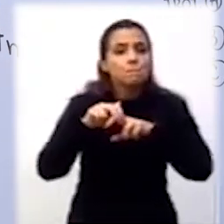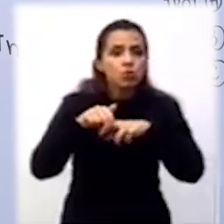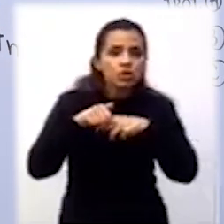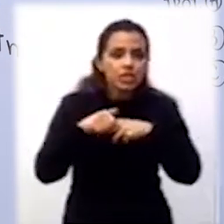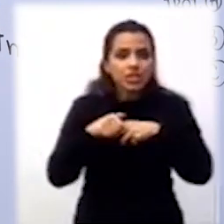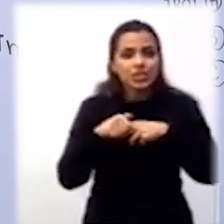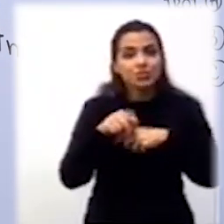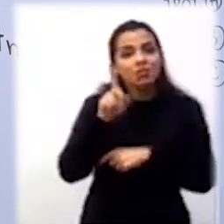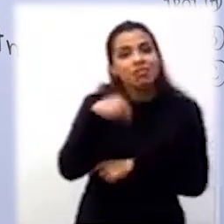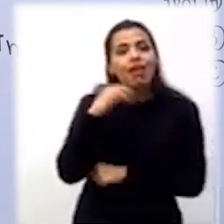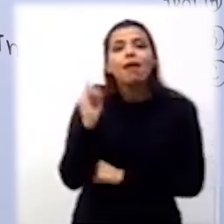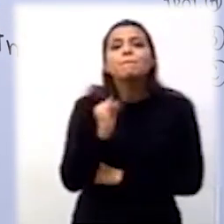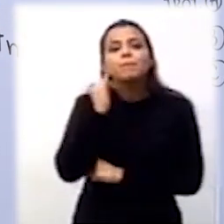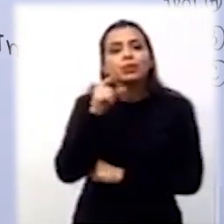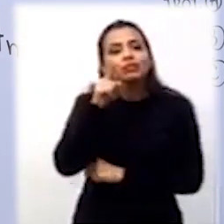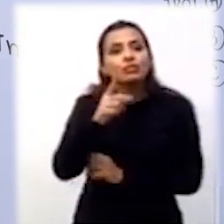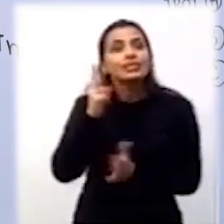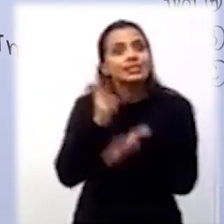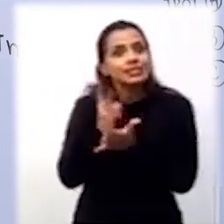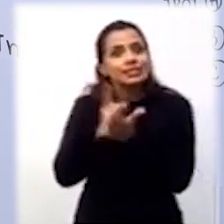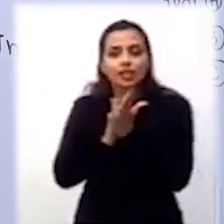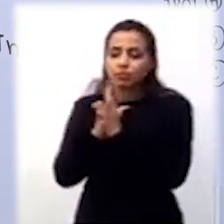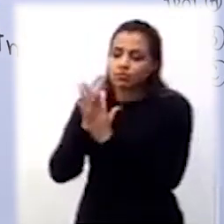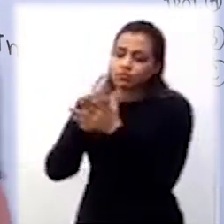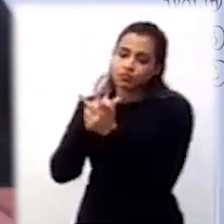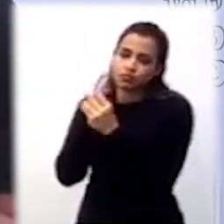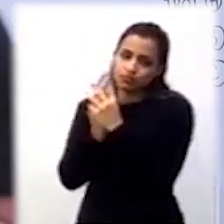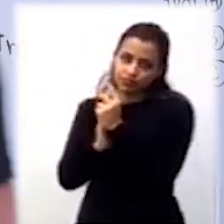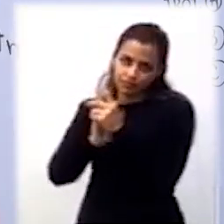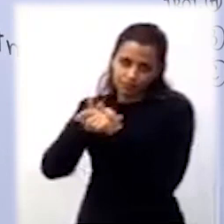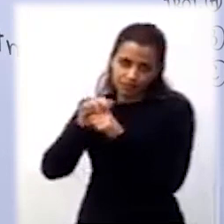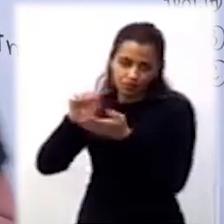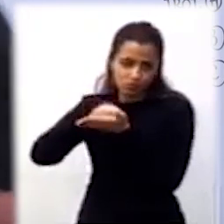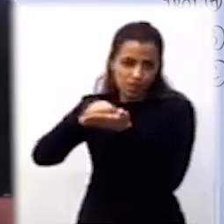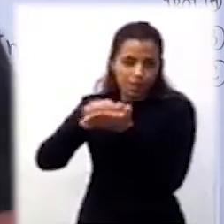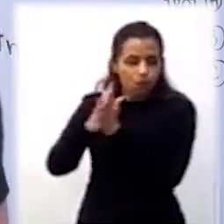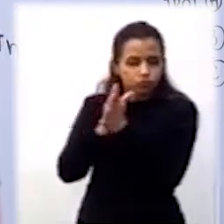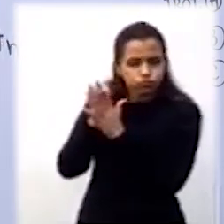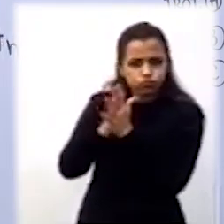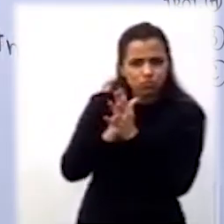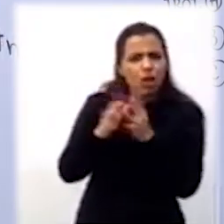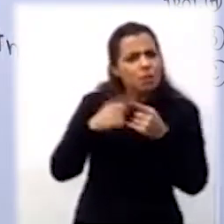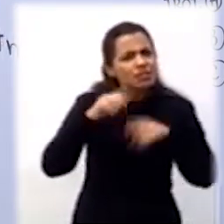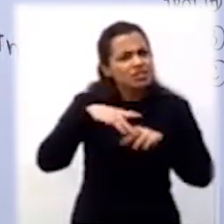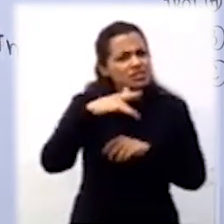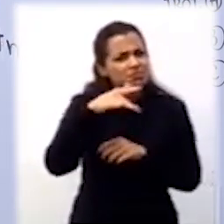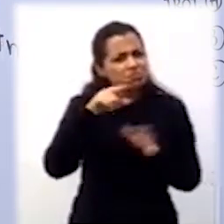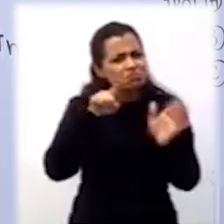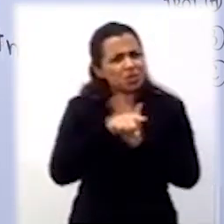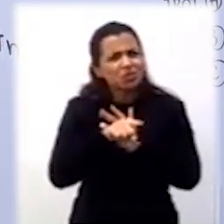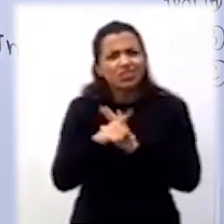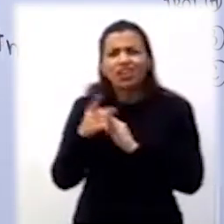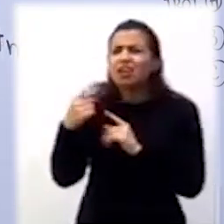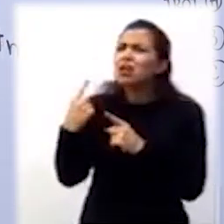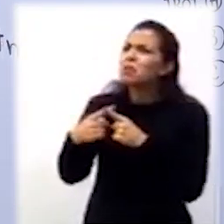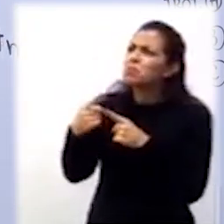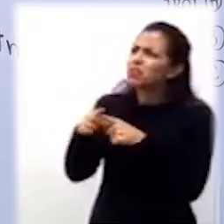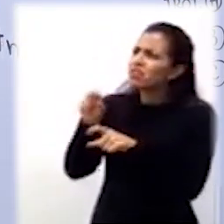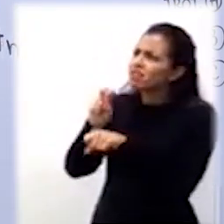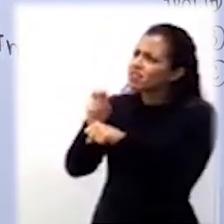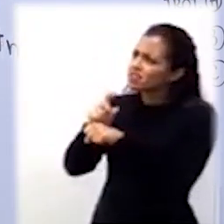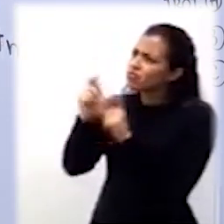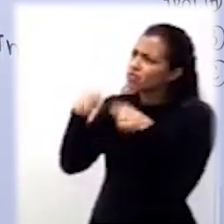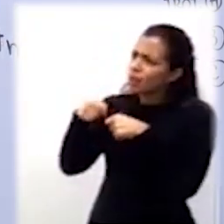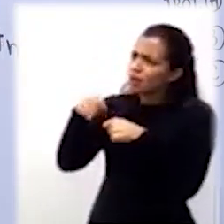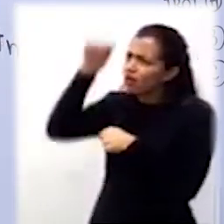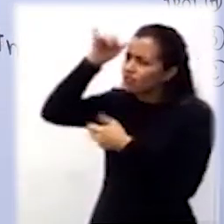você lavar a sua mão com sabão. Porque tem gente que pensa, Kennedy, por que eu consigo tirar esse vírus quando eu lavo a minha mão com sabão?